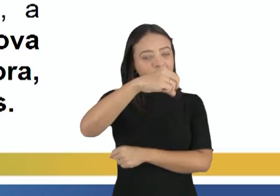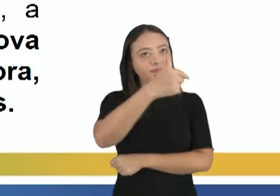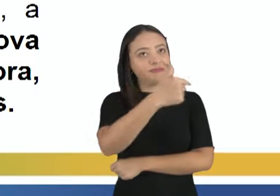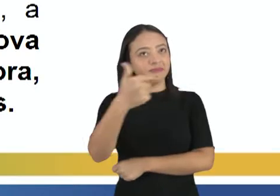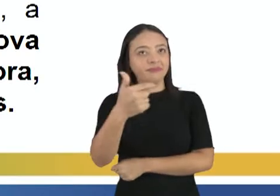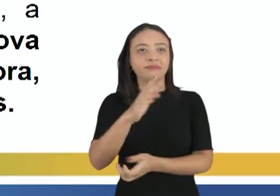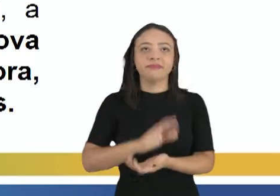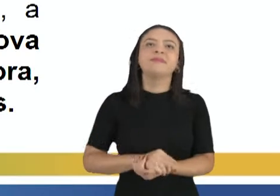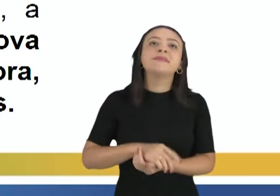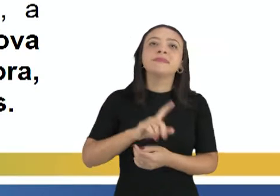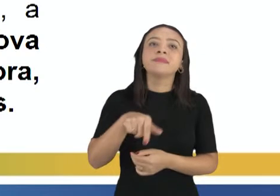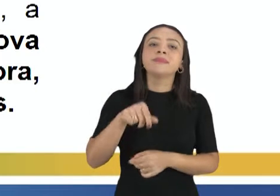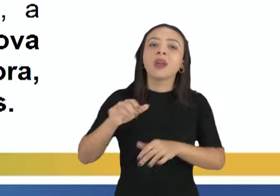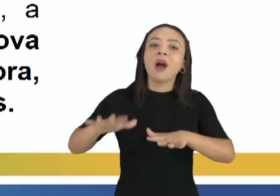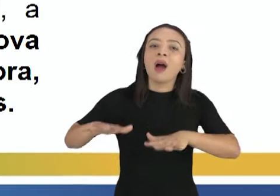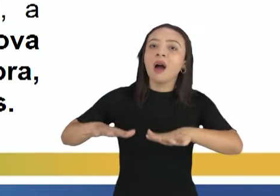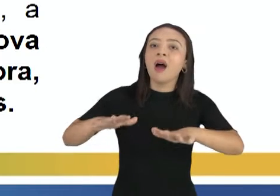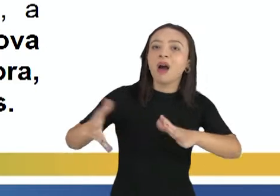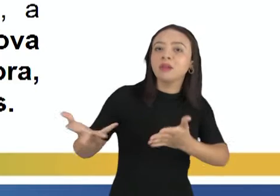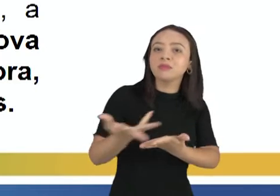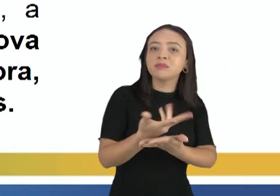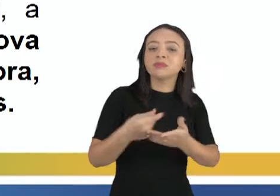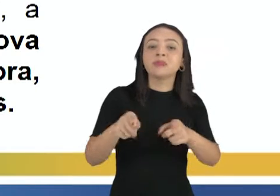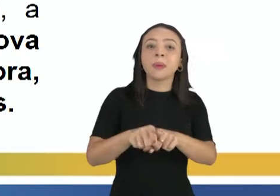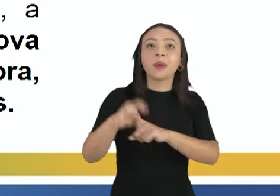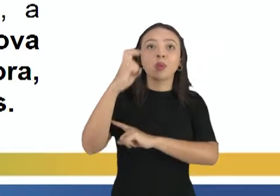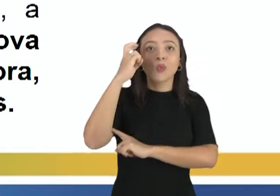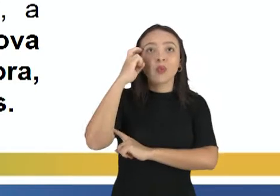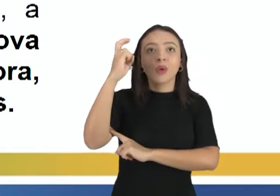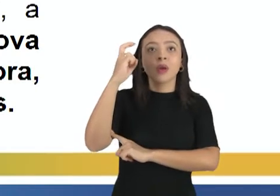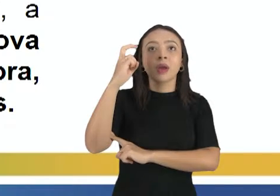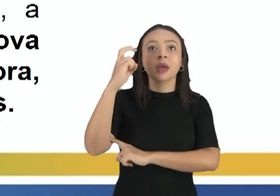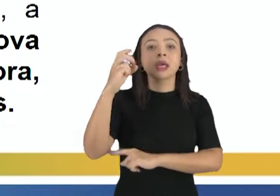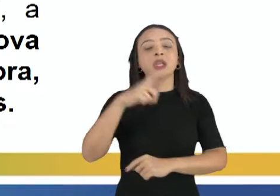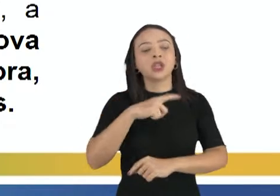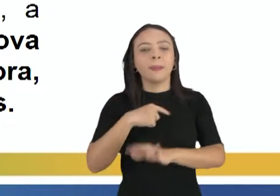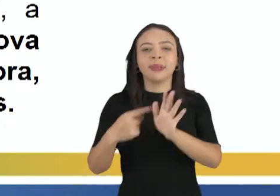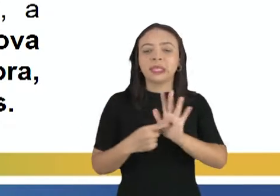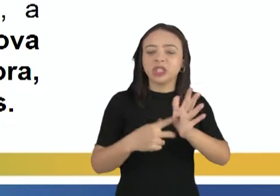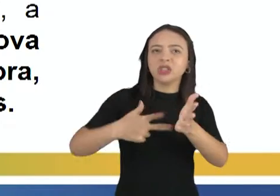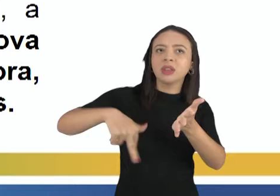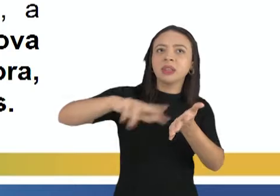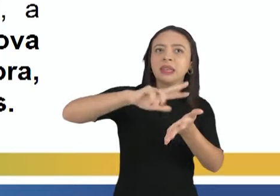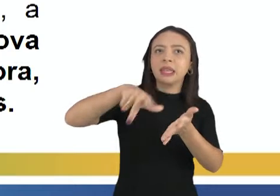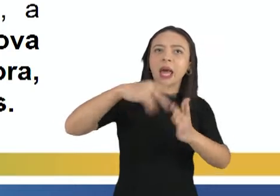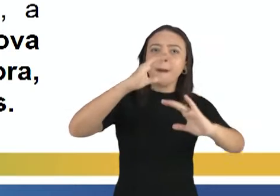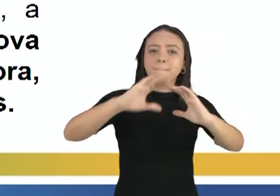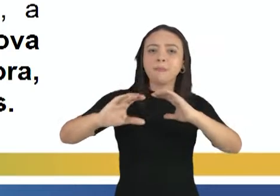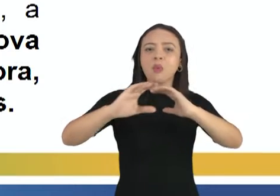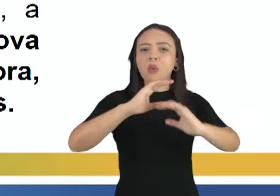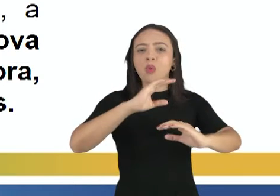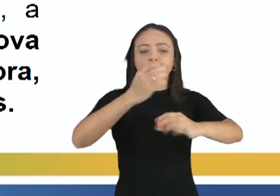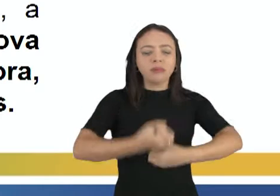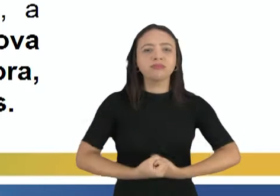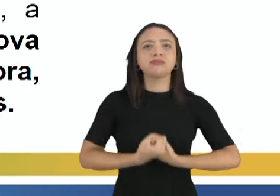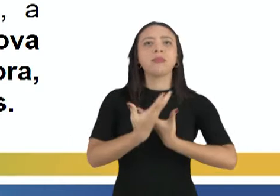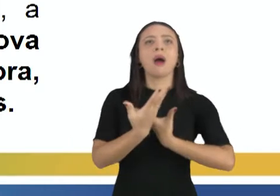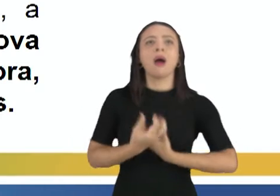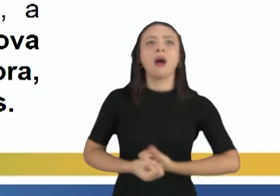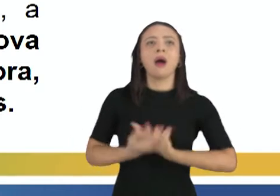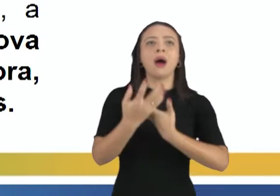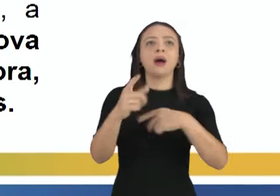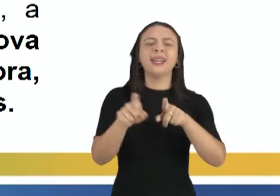evidente. Foi uma manifestação artístico-cultural que contou com apresentações de dança, música, recital de